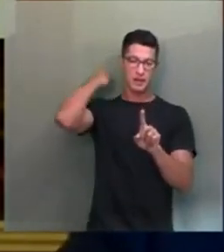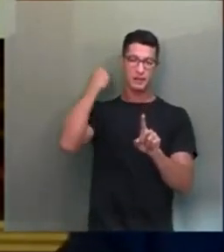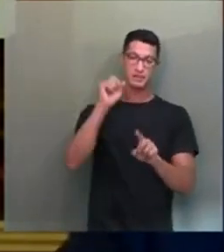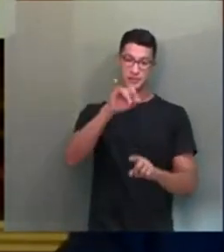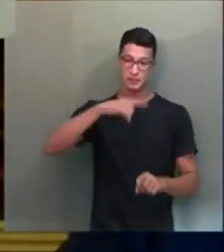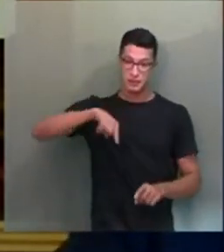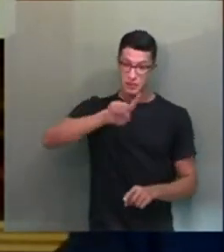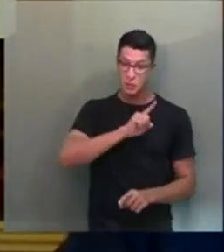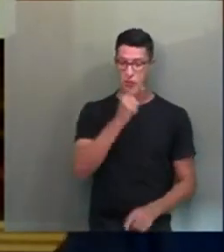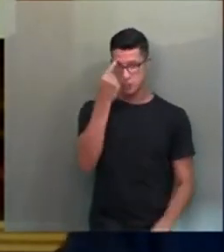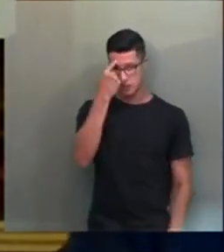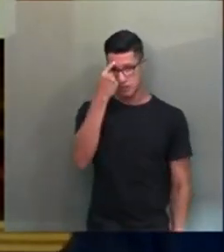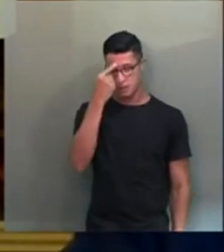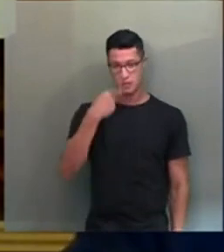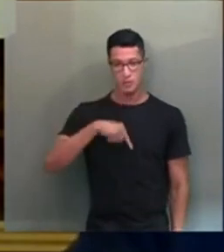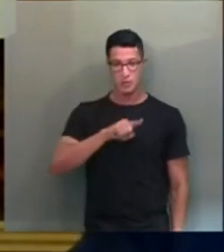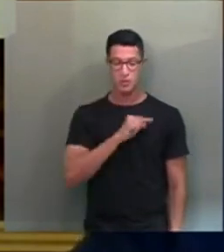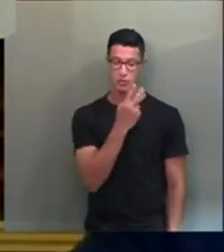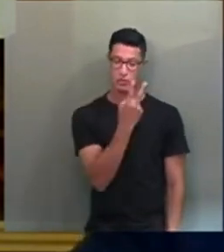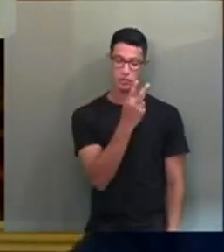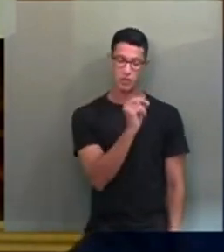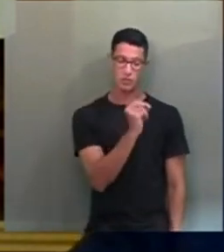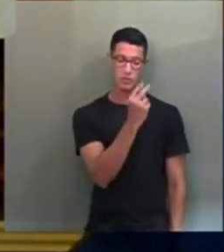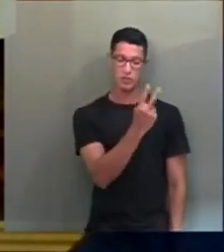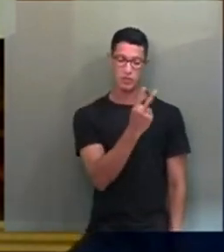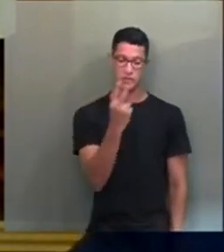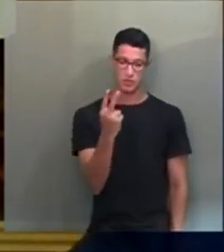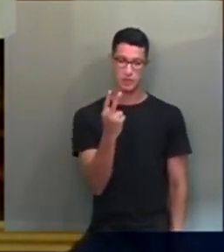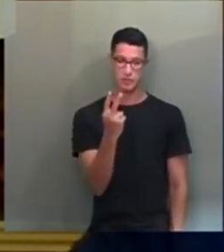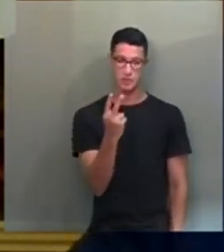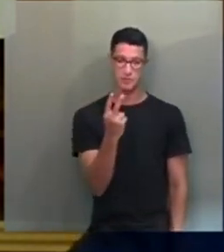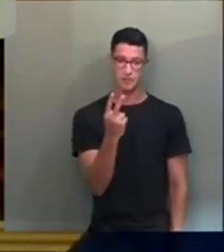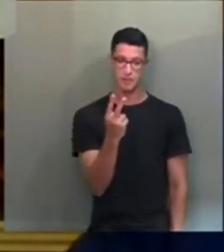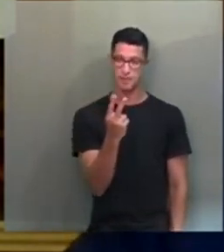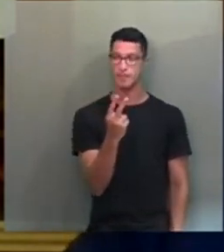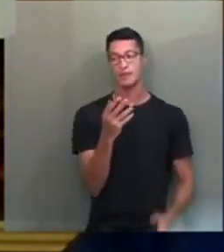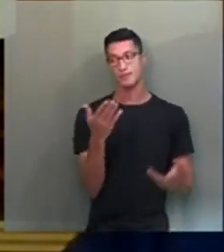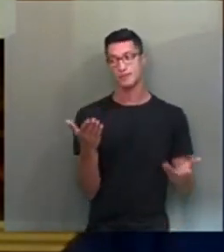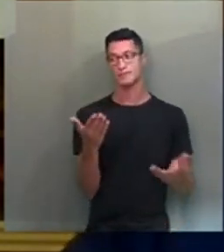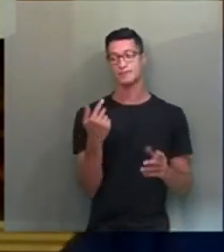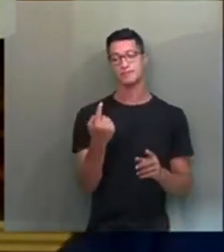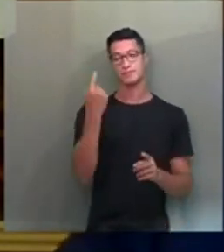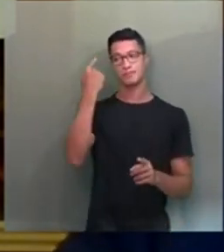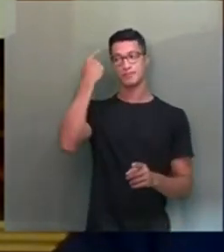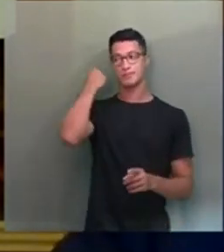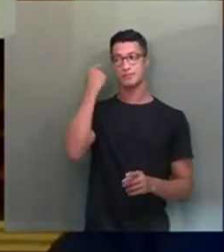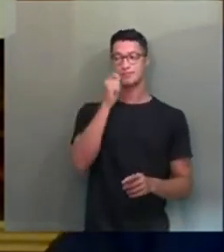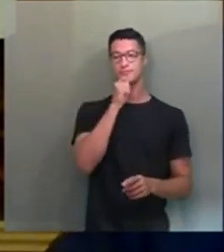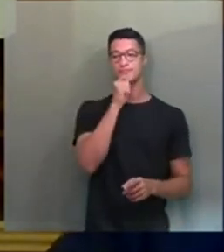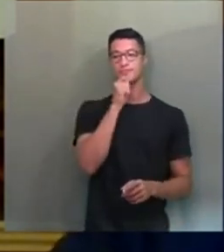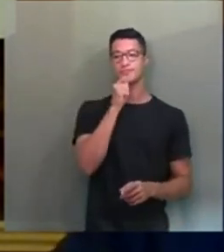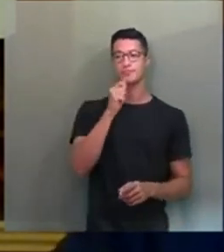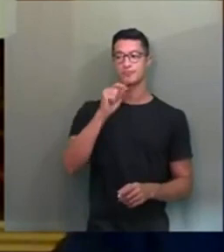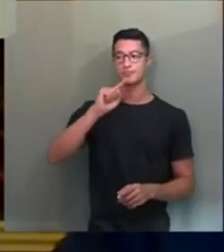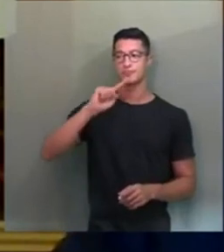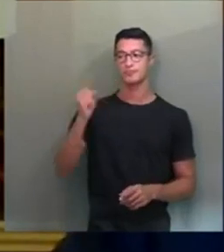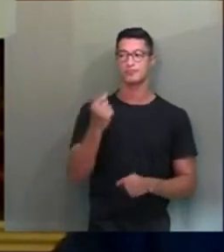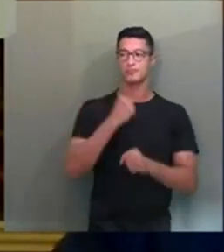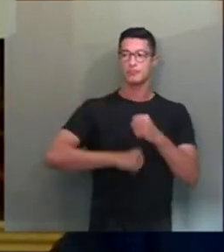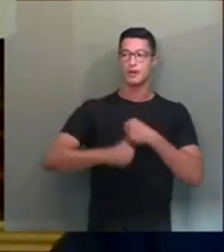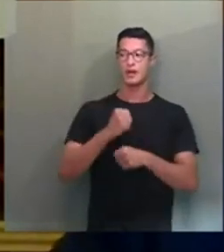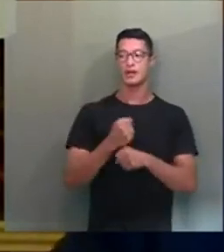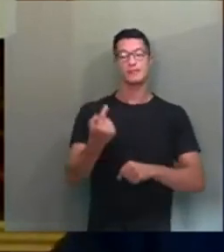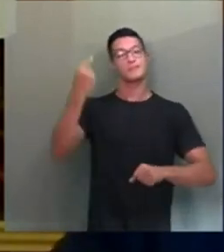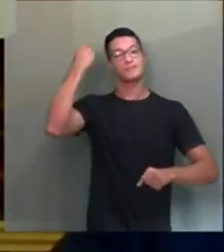nós pensarmos, estamos em 2022, então lá ainda no milênio passado,